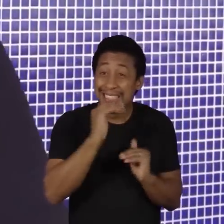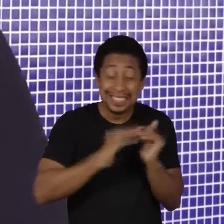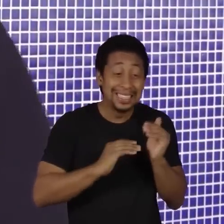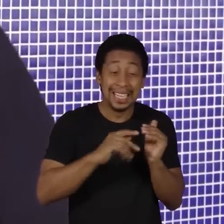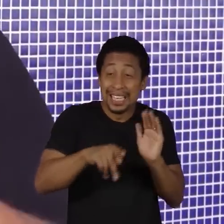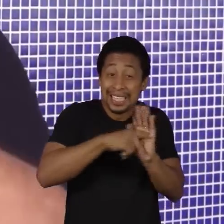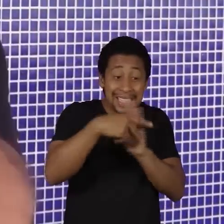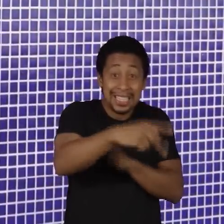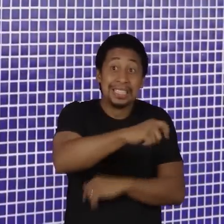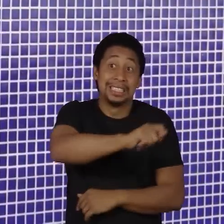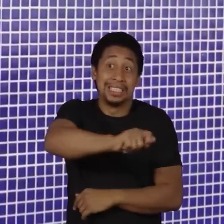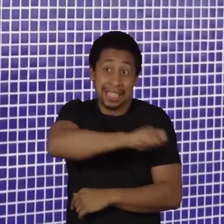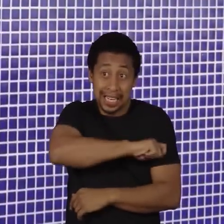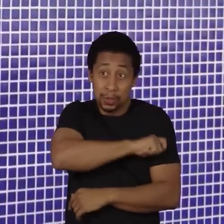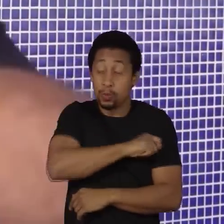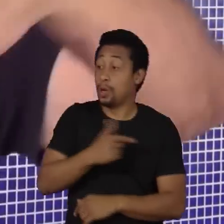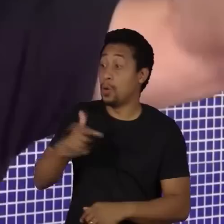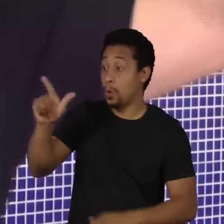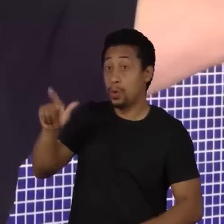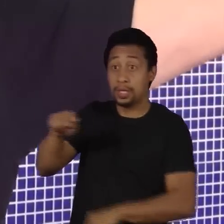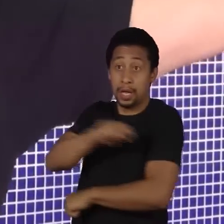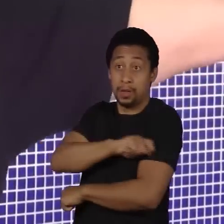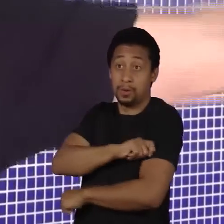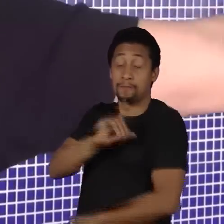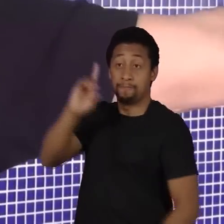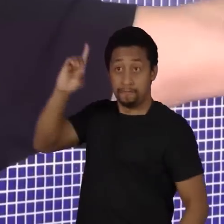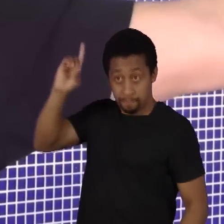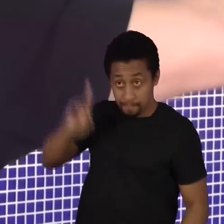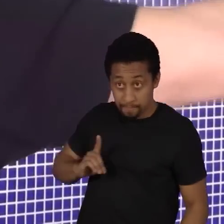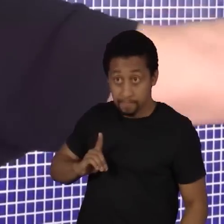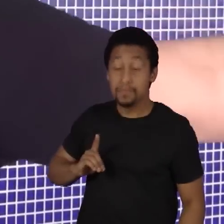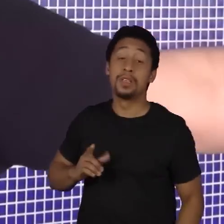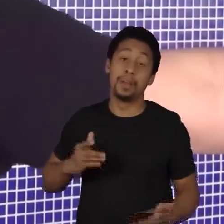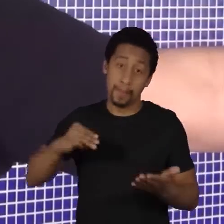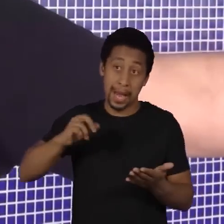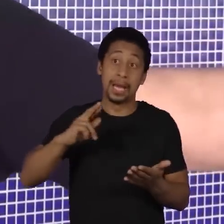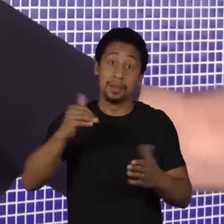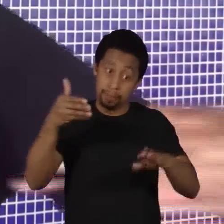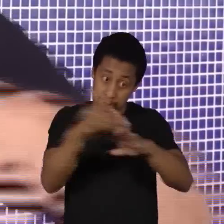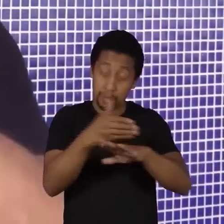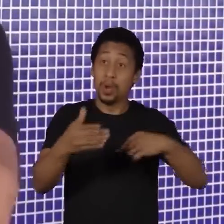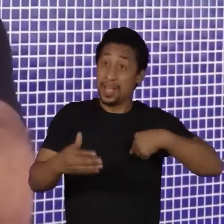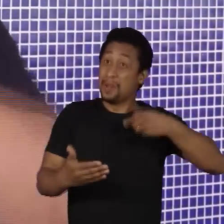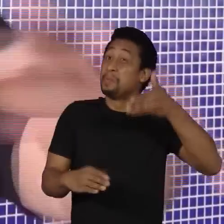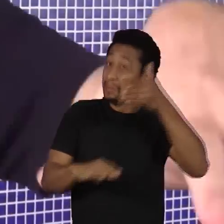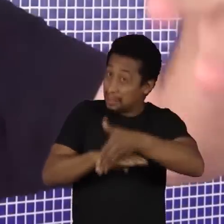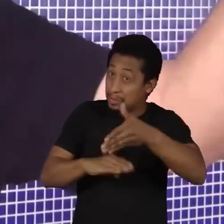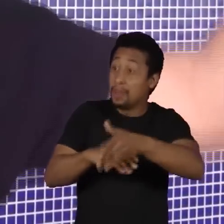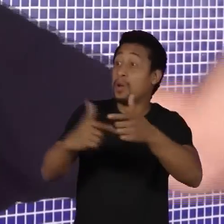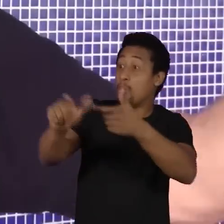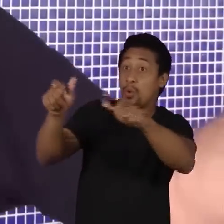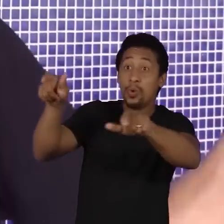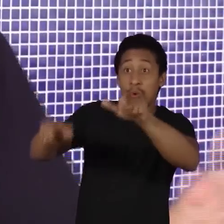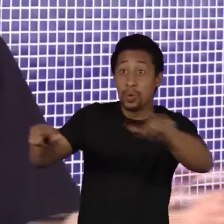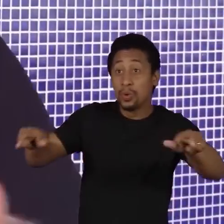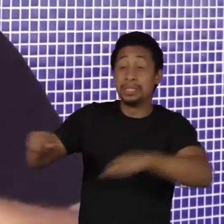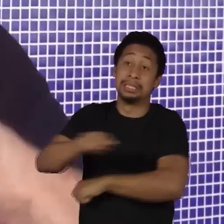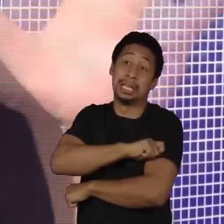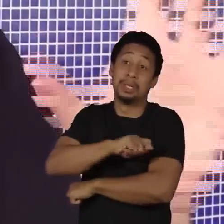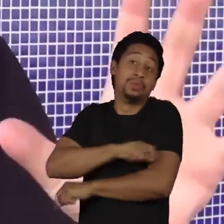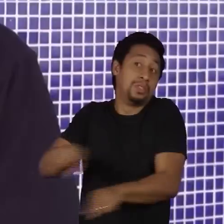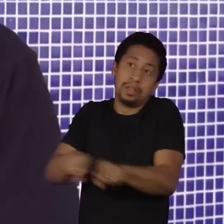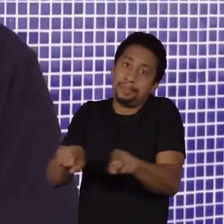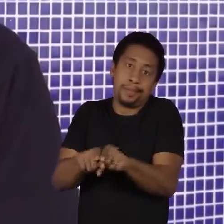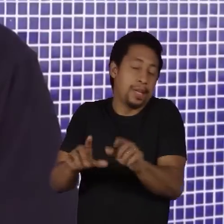aluna, dirigido por outra aluna, protagonizado pela Maria Alice. Eu participava, outros alunos também faziam outros papéis,